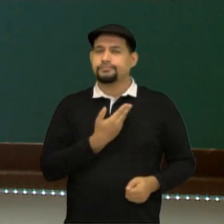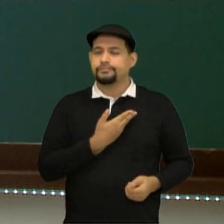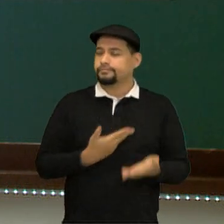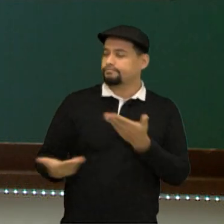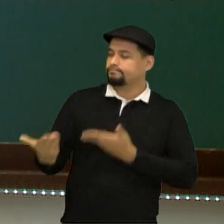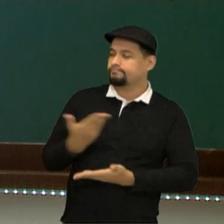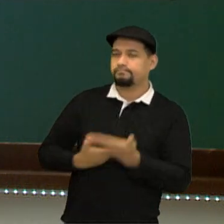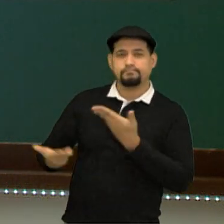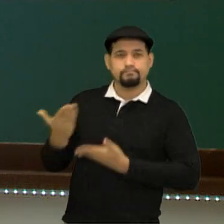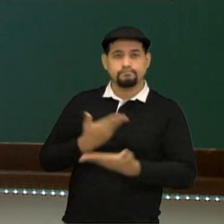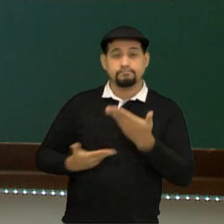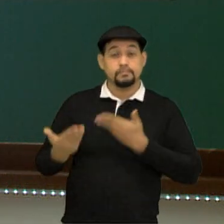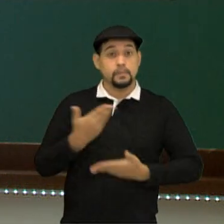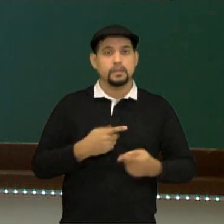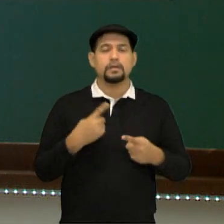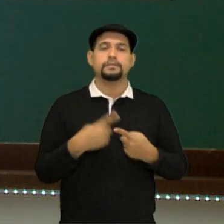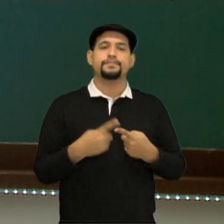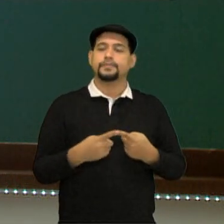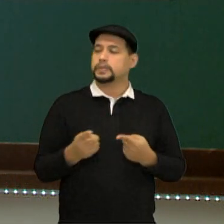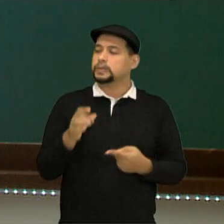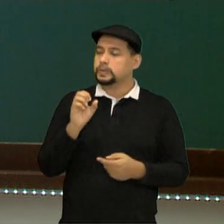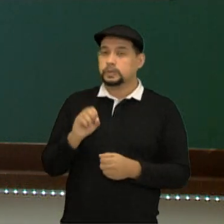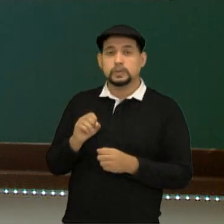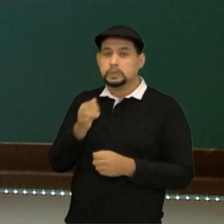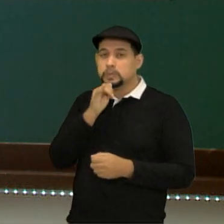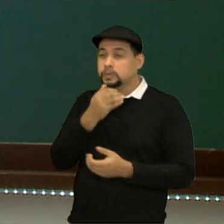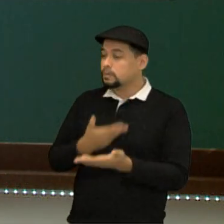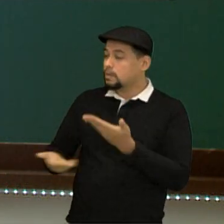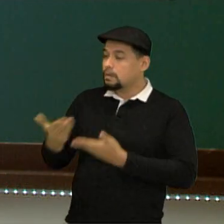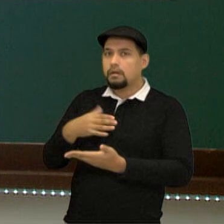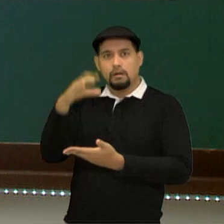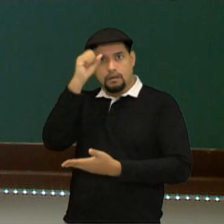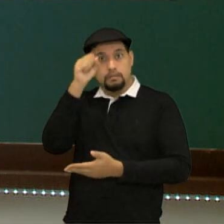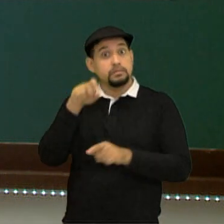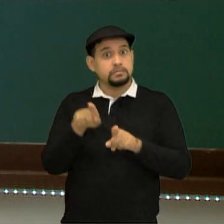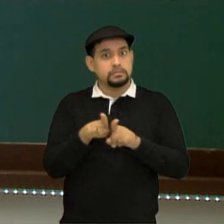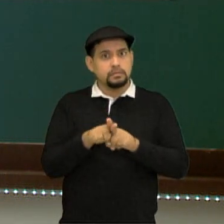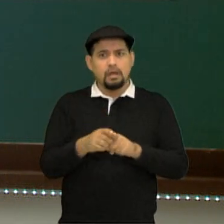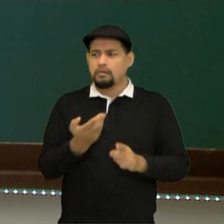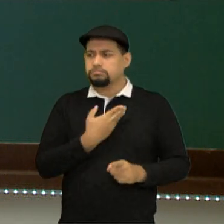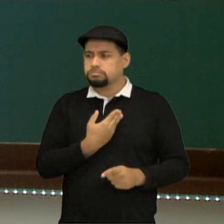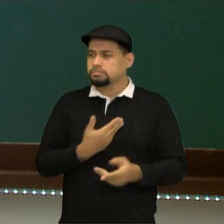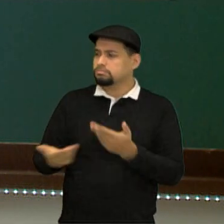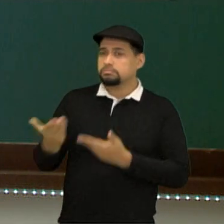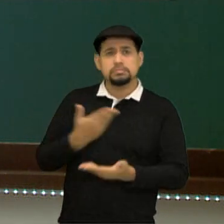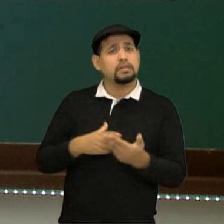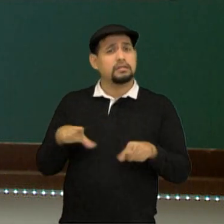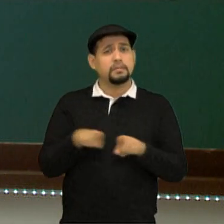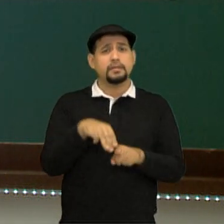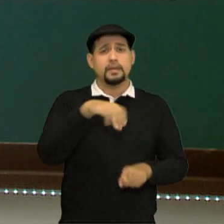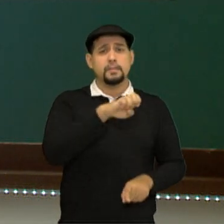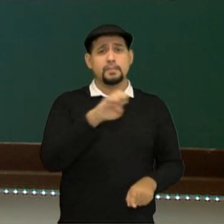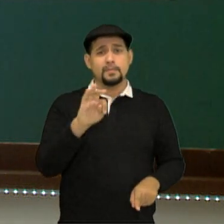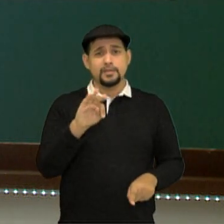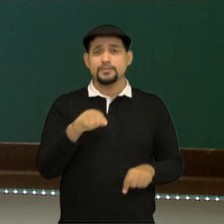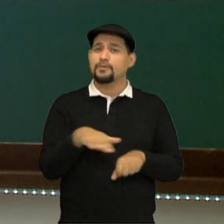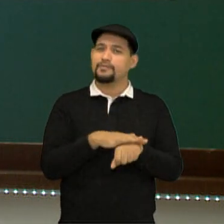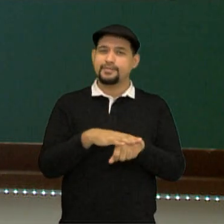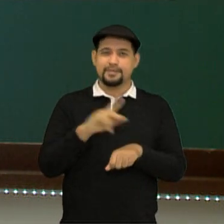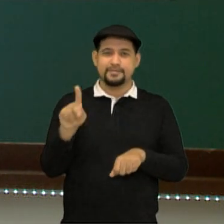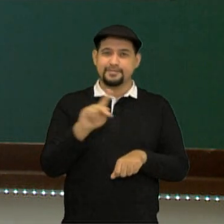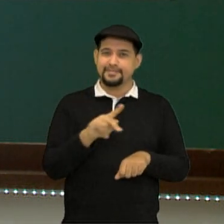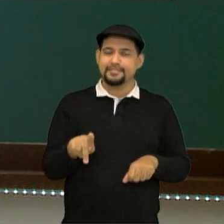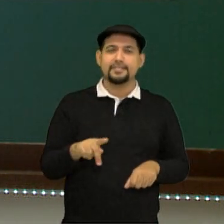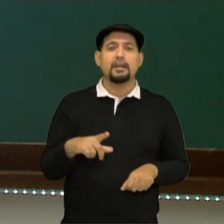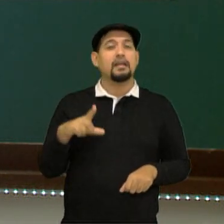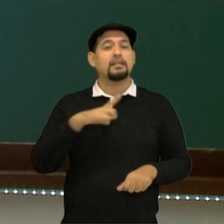troque informação, porque nessa troca vocês vão aprender ainda mais e vocês têm o Meet para conversar com o professor de vocês, tá? Quem